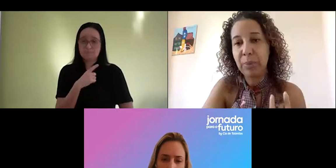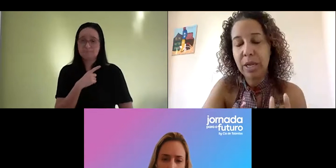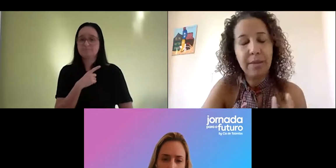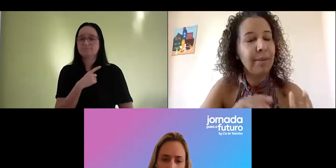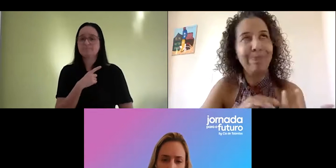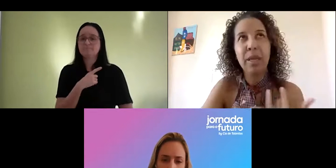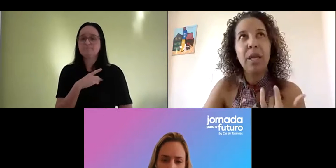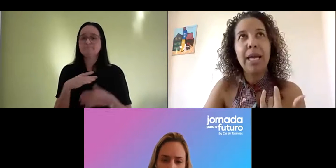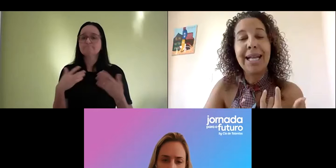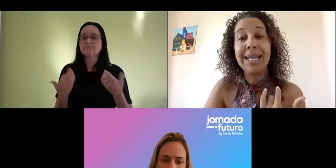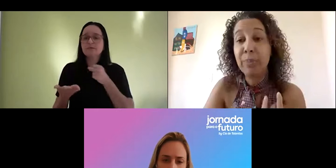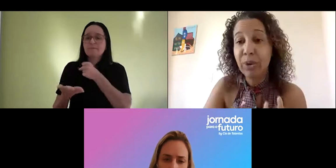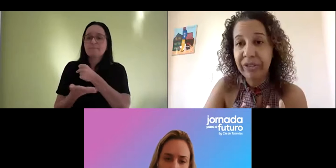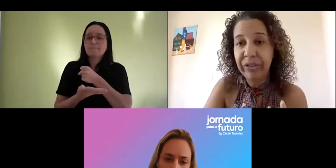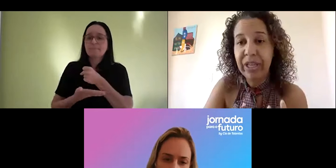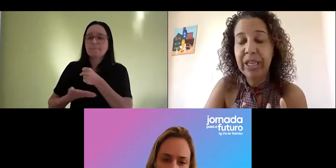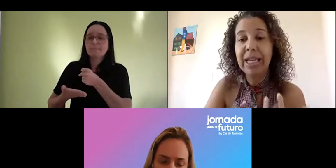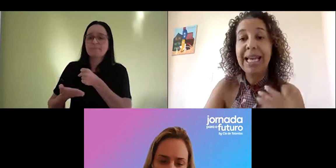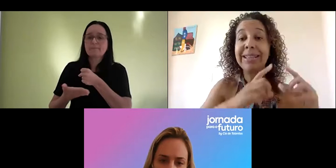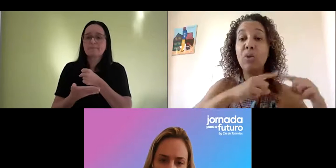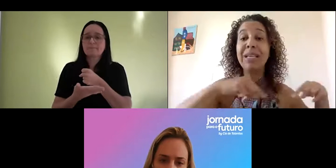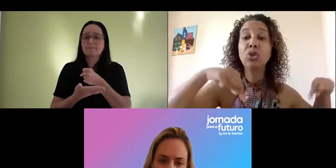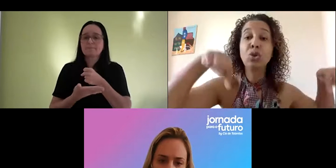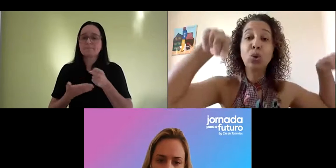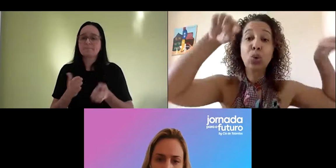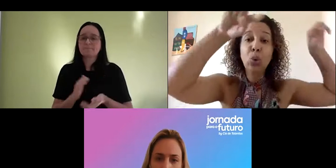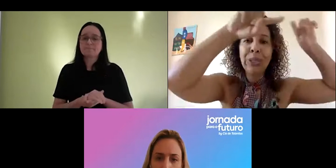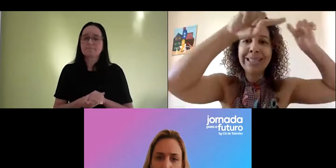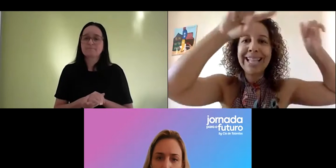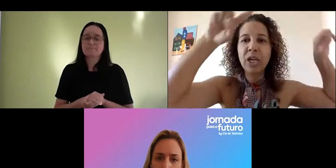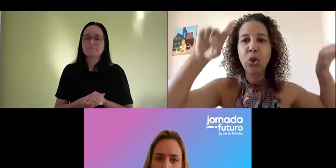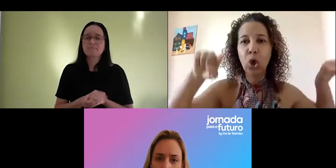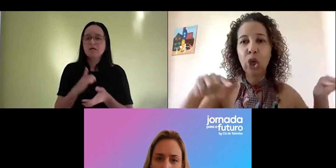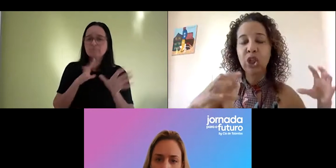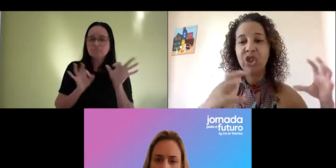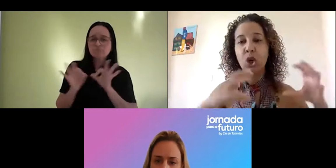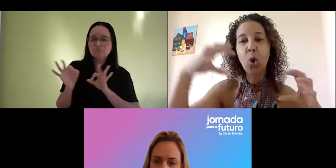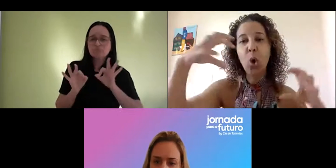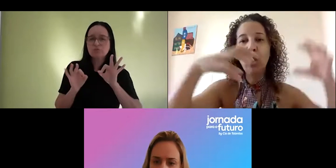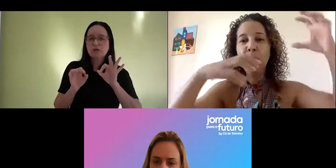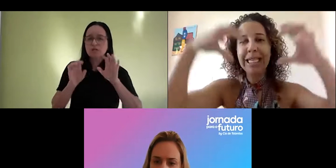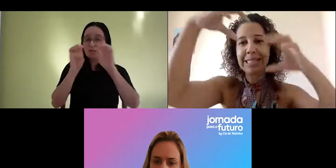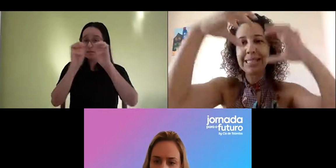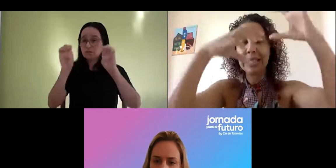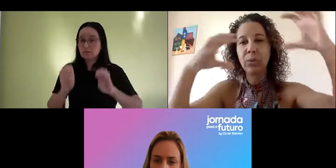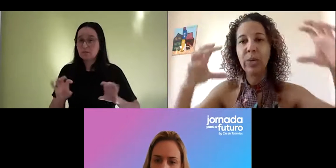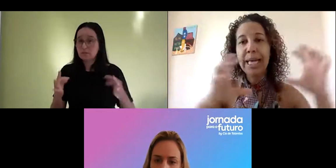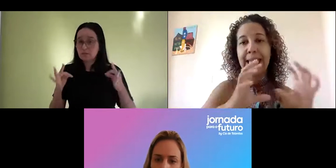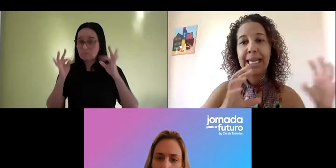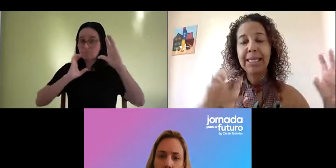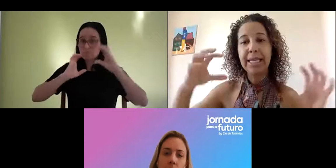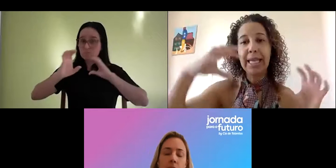criptografia, ela tem uma estrutura tecnológica de comunicação